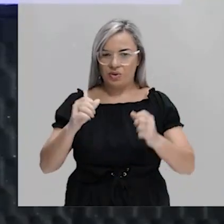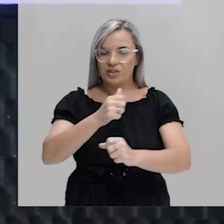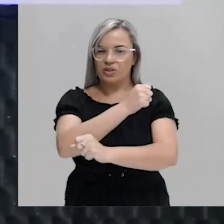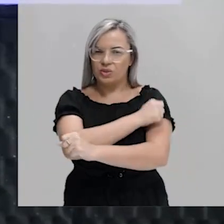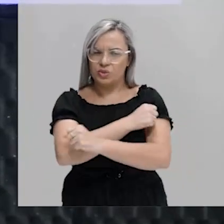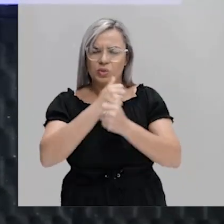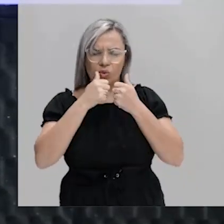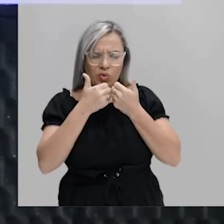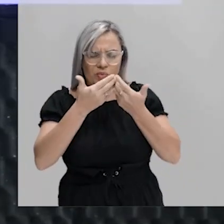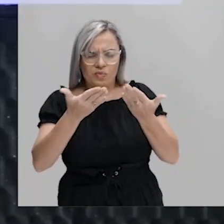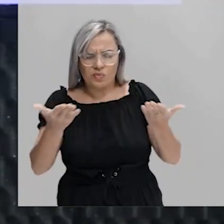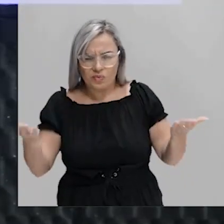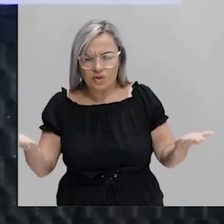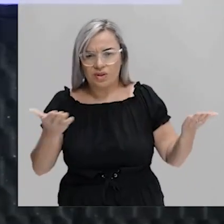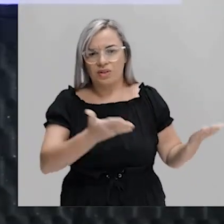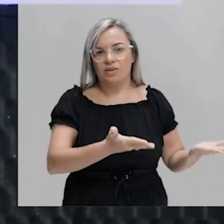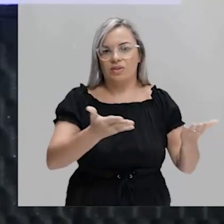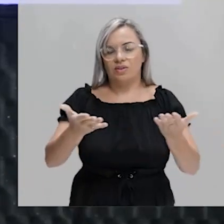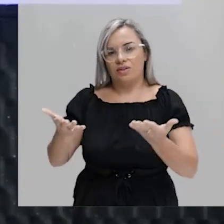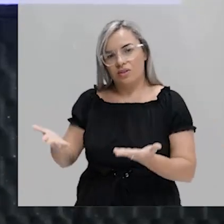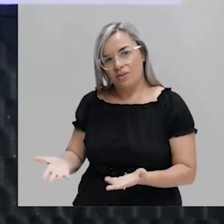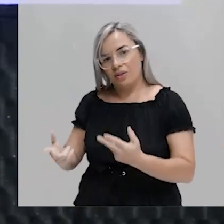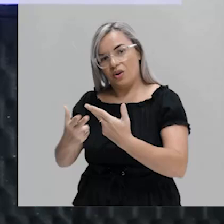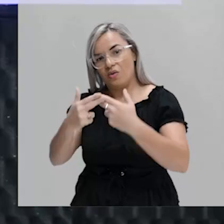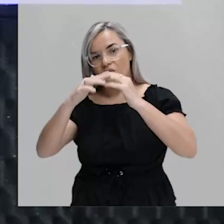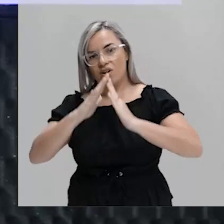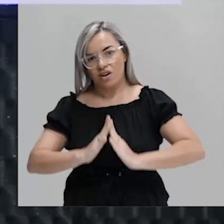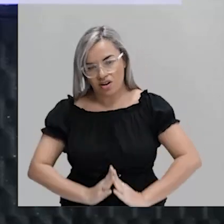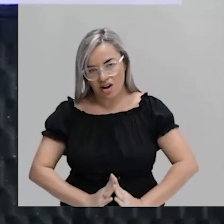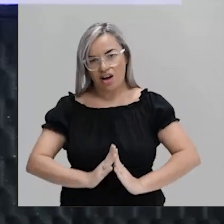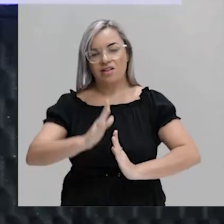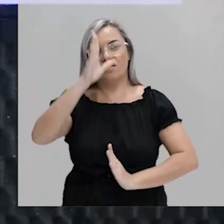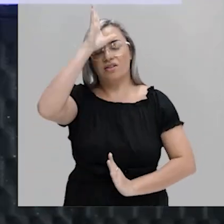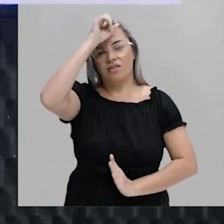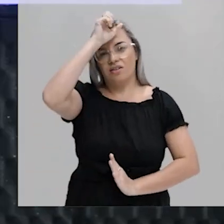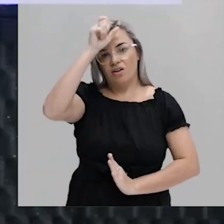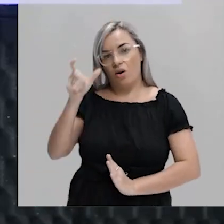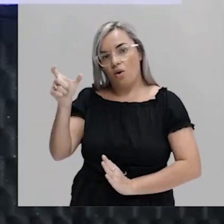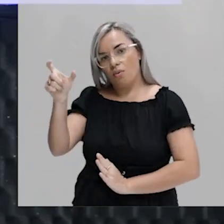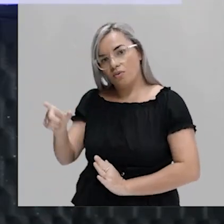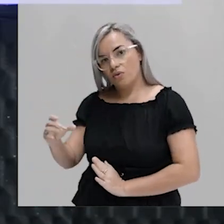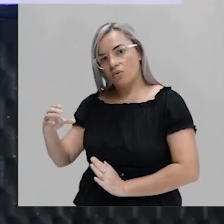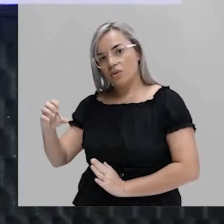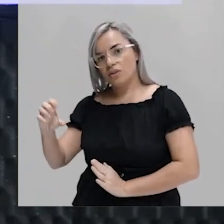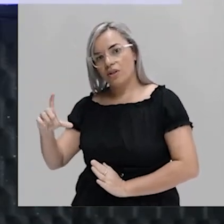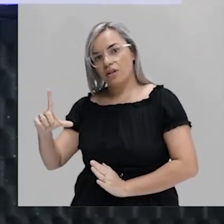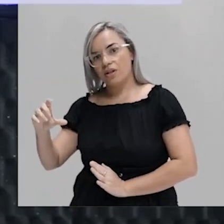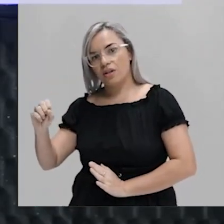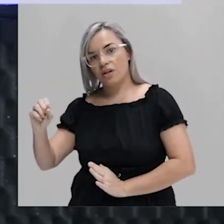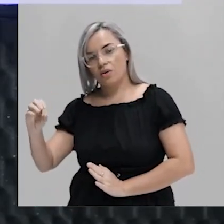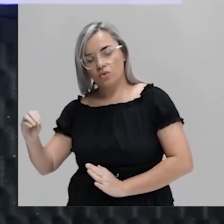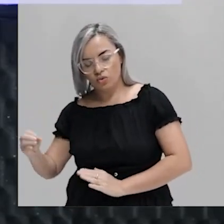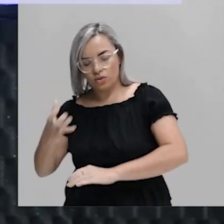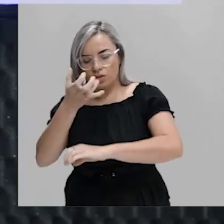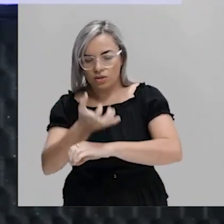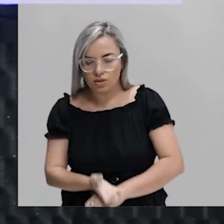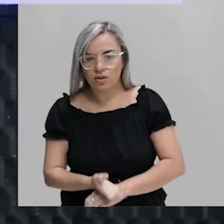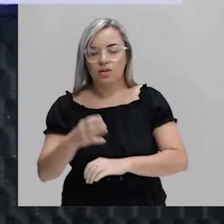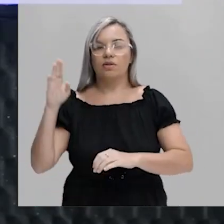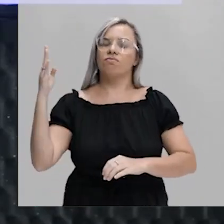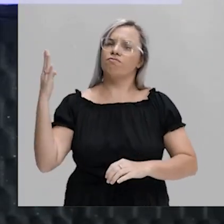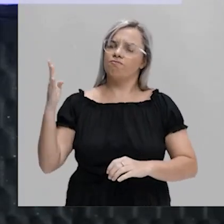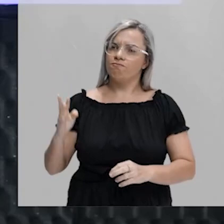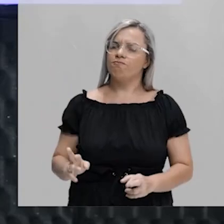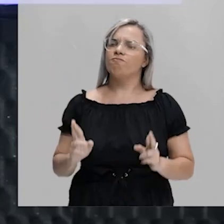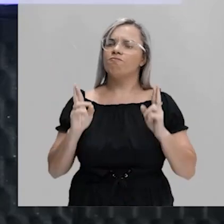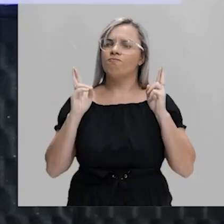tudo bem com vocês? Sejam bem-vindos a mais um Fica em Casa Aprendendo. Aqui é o professor Celso Ramos para mais uma aula de biologia e espero que